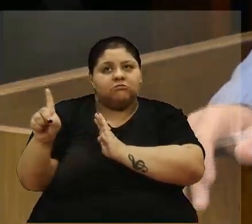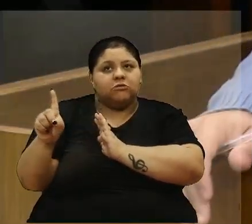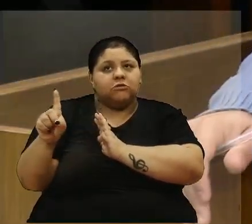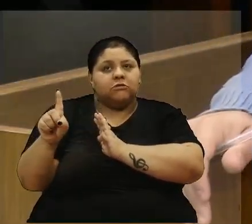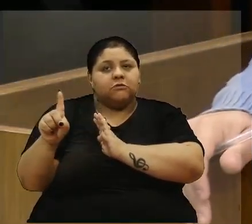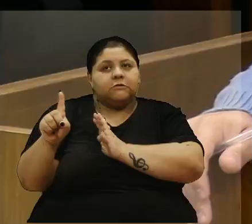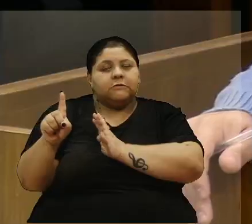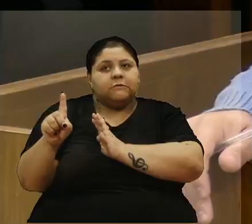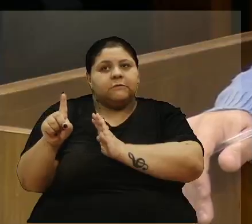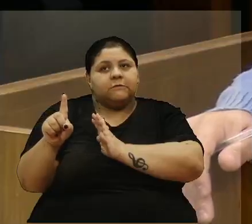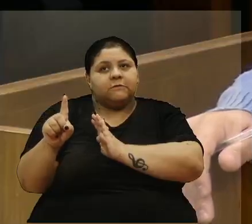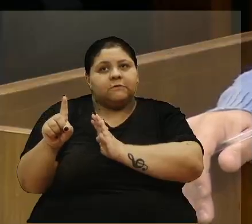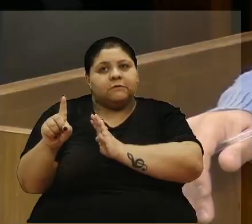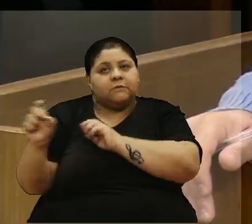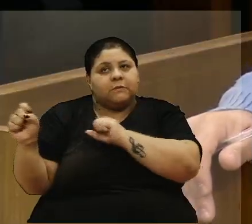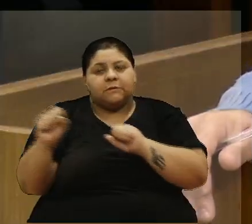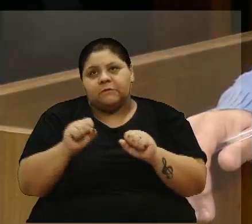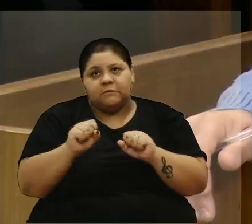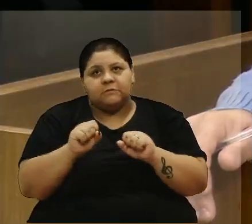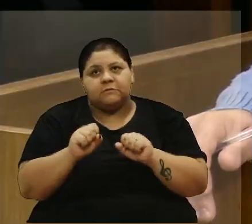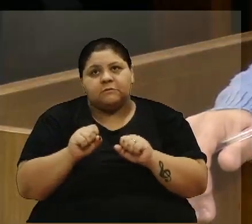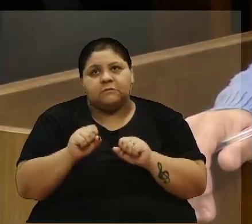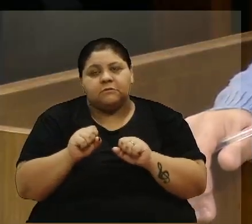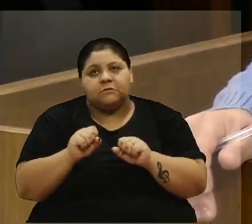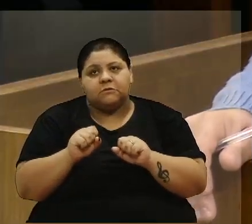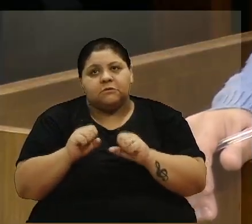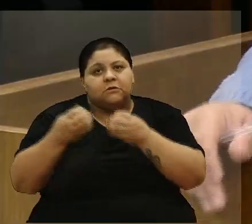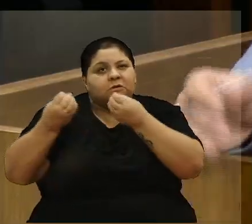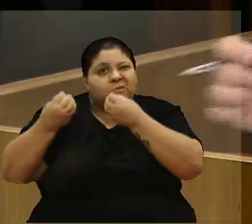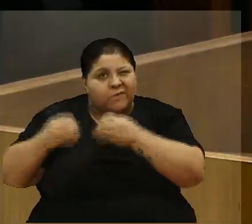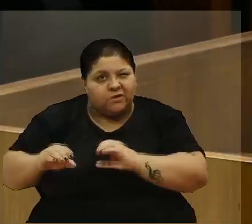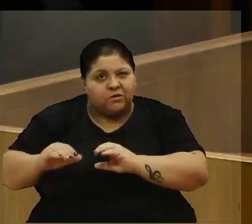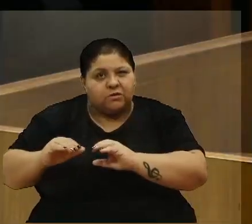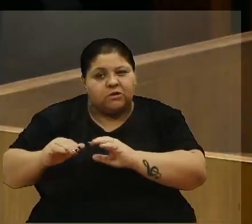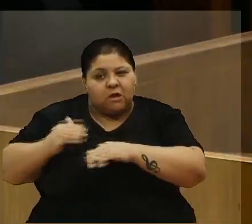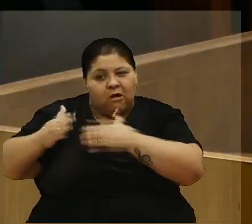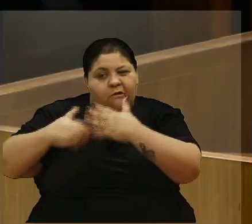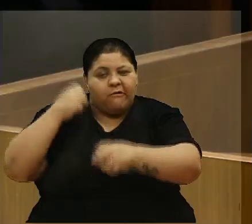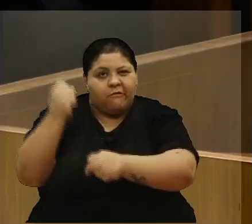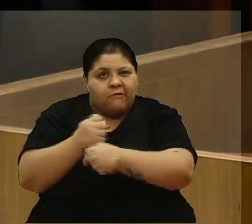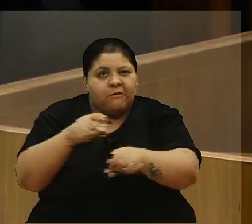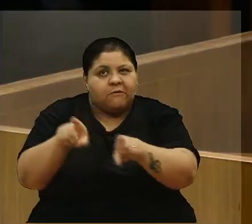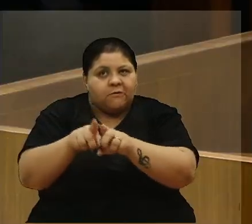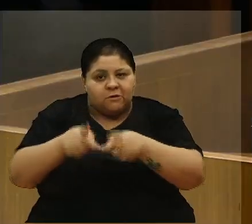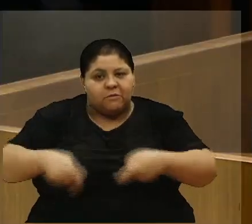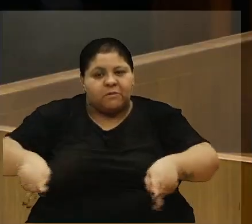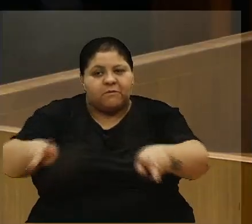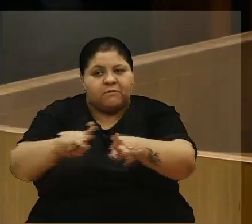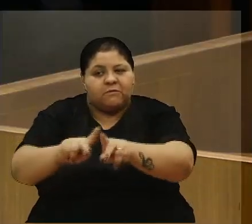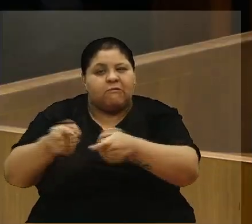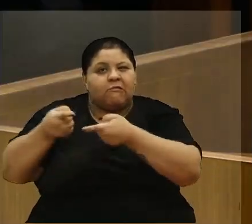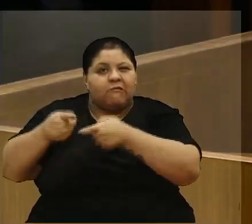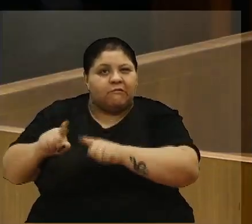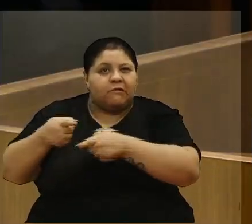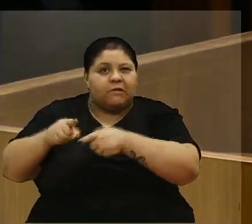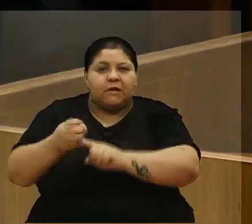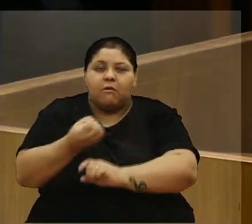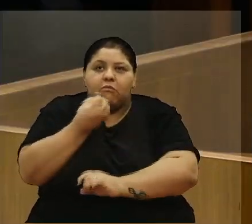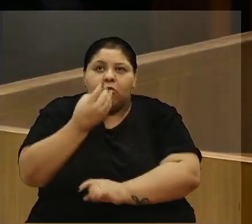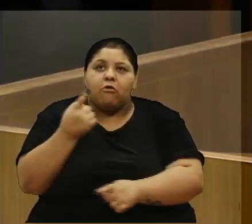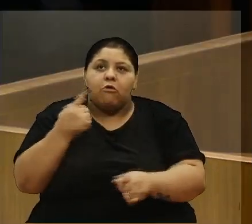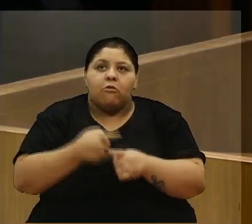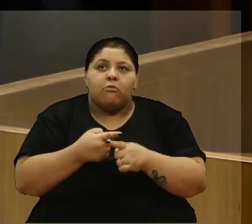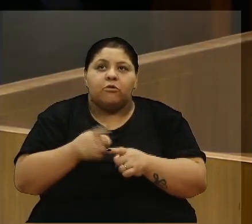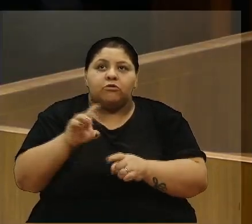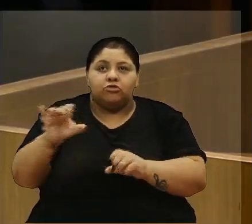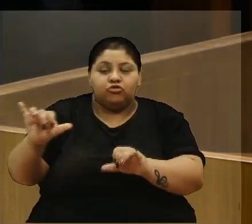algo que pode vir a prejudicar o andamento das obras e também a população ficar criticando algo que é tão bom. Porque só quem